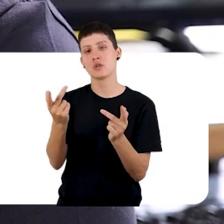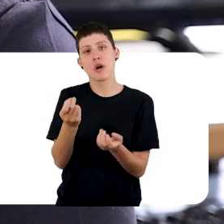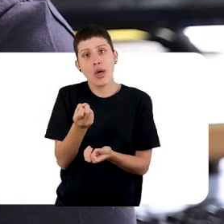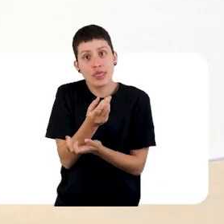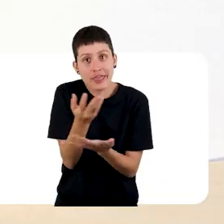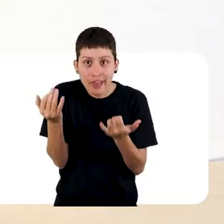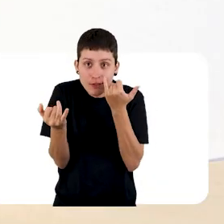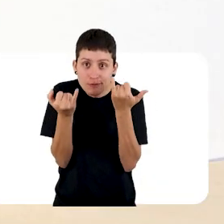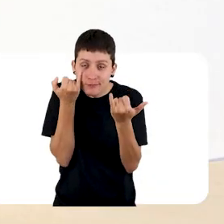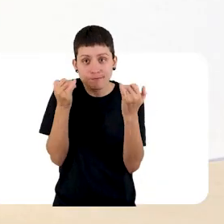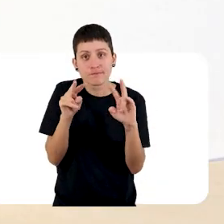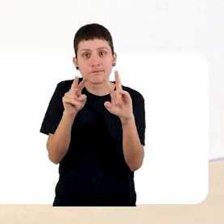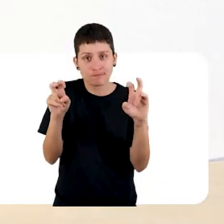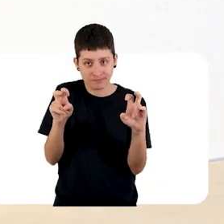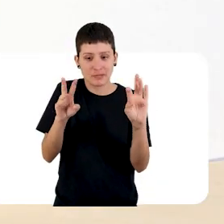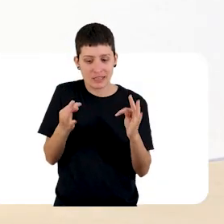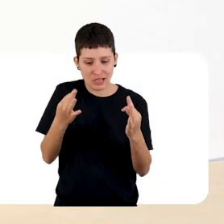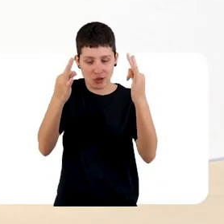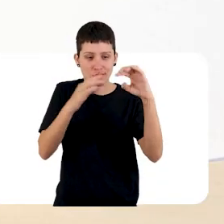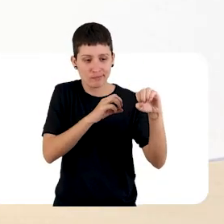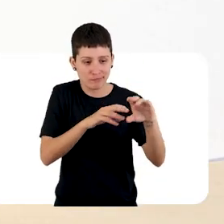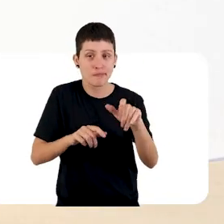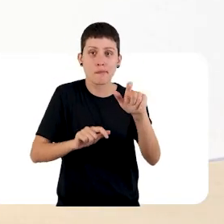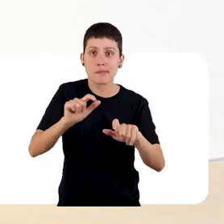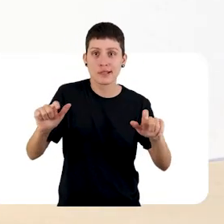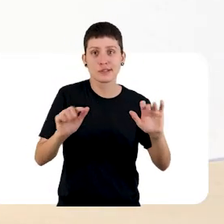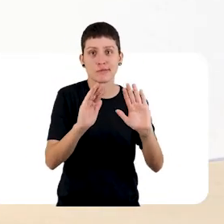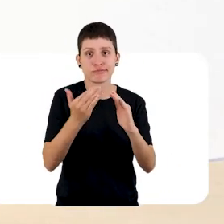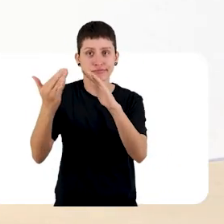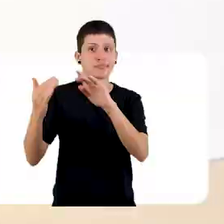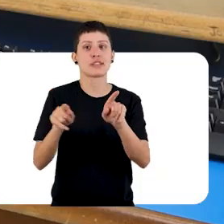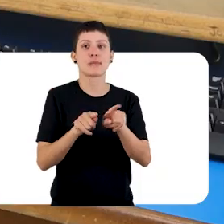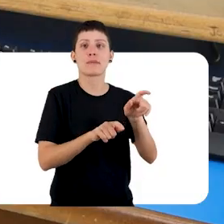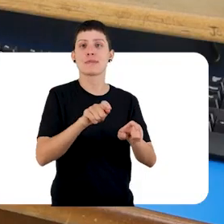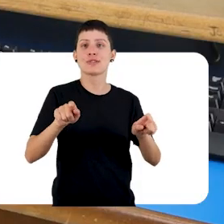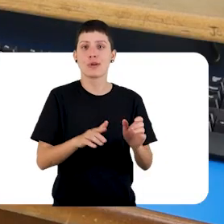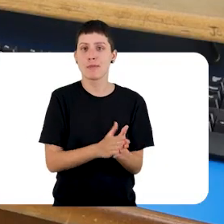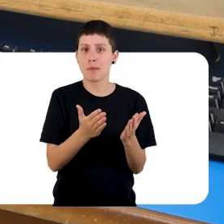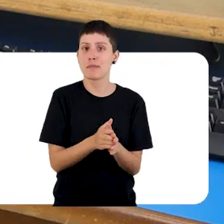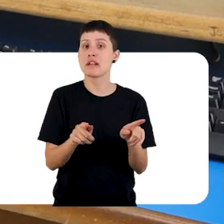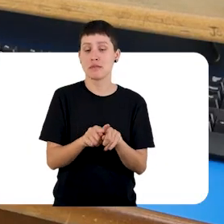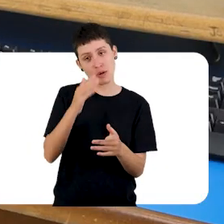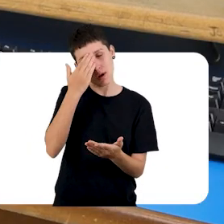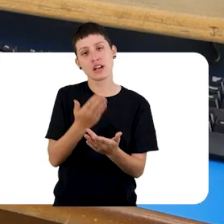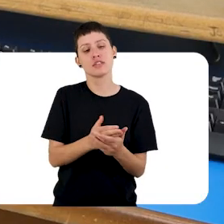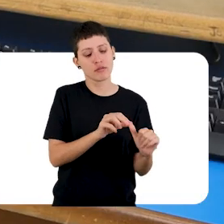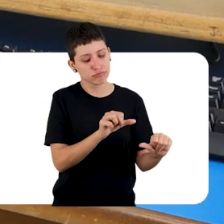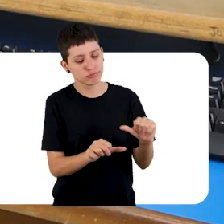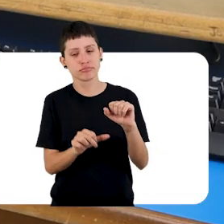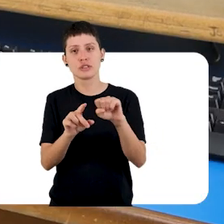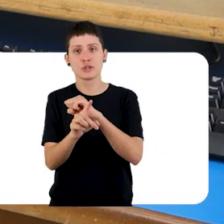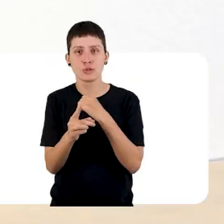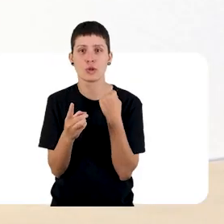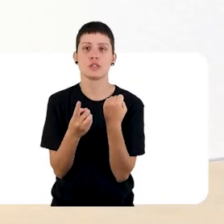o acesso ao ensino tecnológico para jovens de periferia e comunidade de baixa renda e fazendo uma transformação